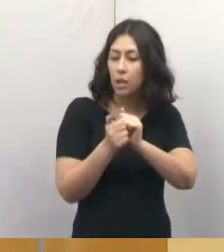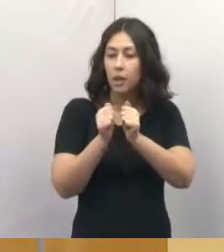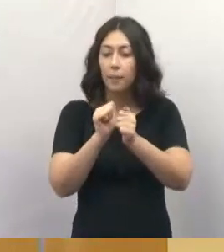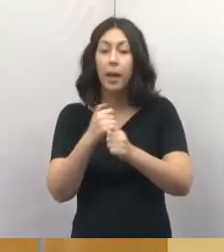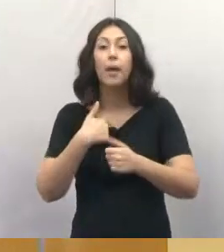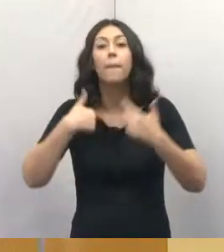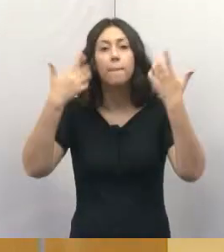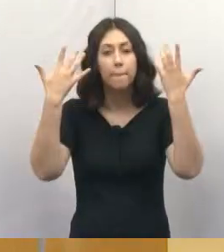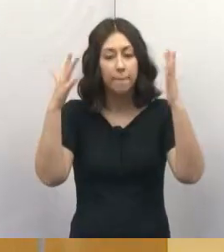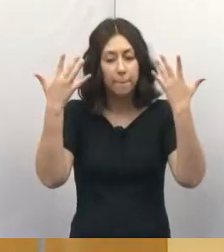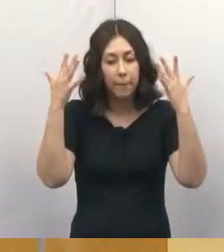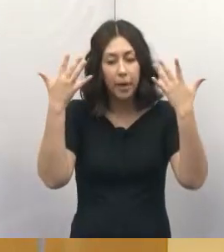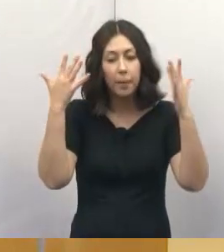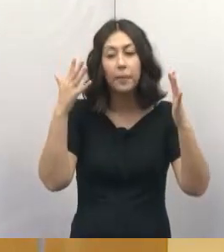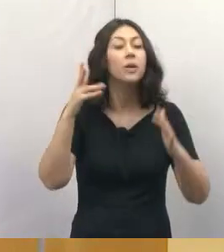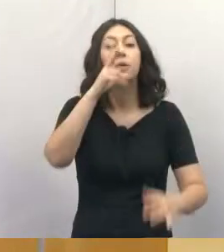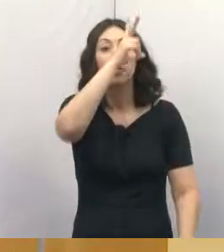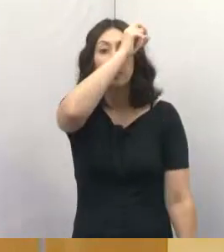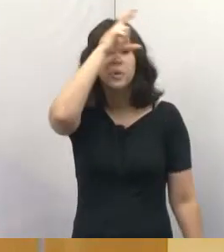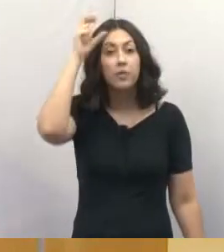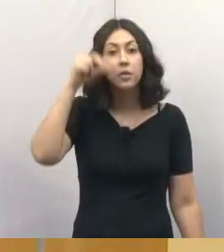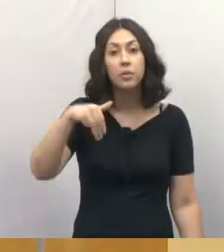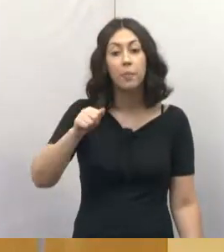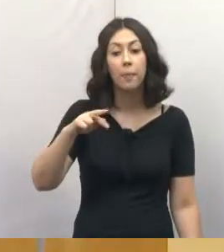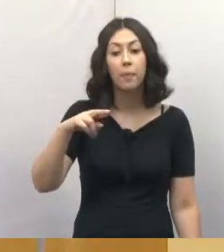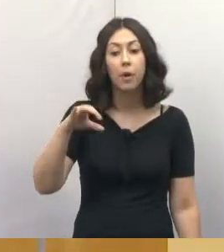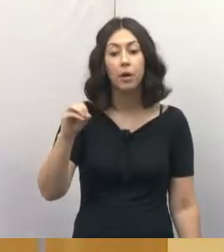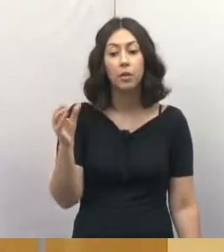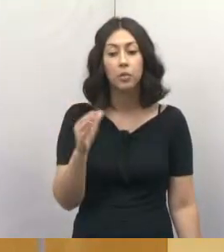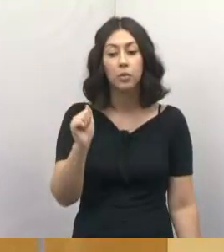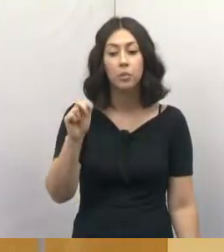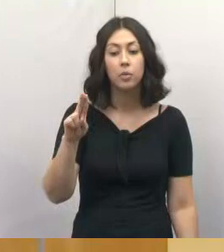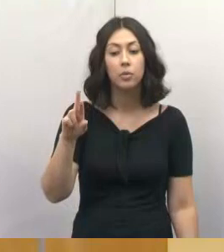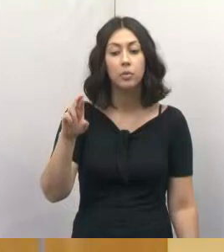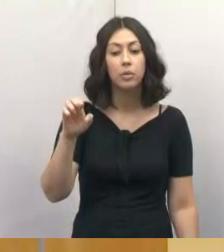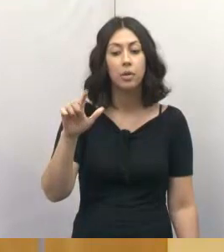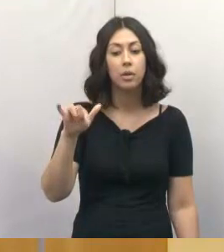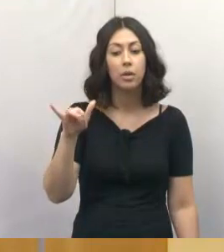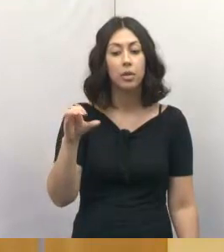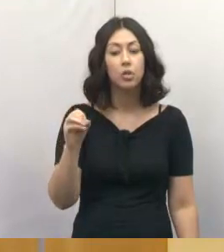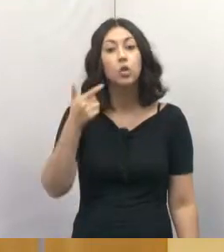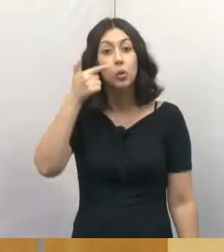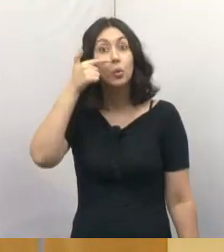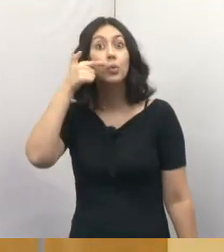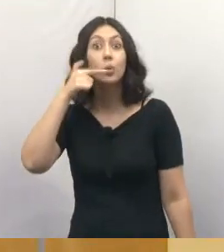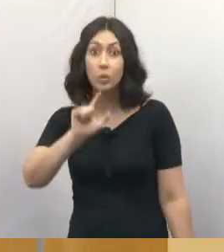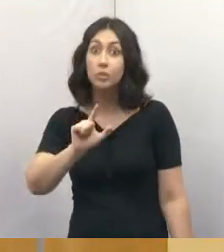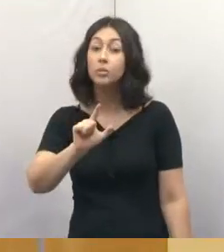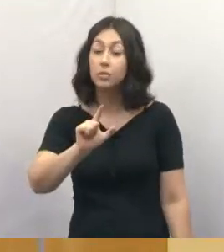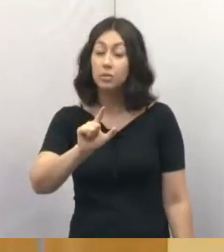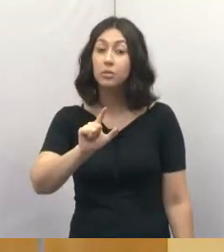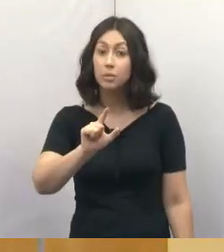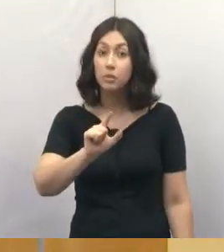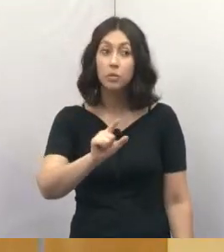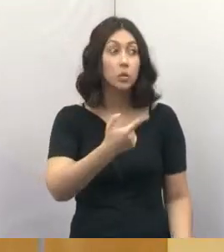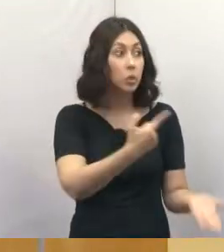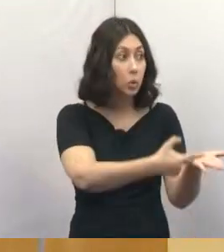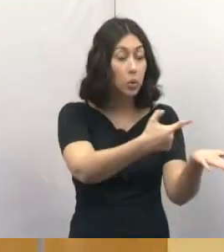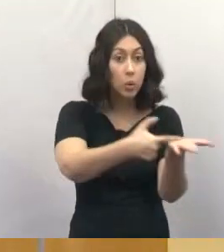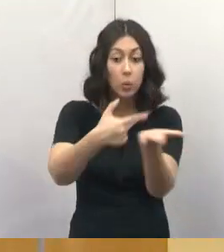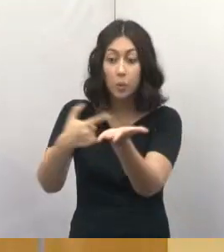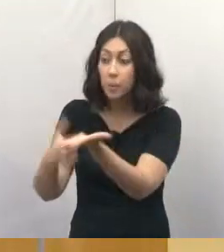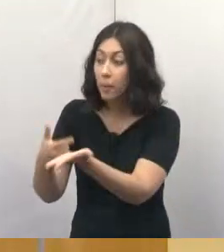os parabéns ao então prefeito Marco Aurélio, que conseguiu fazer todas as